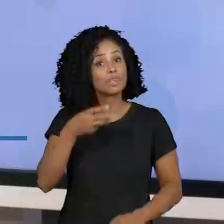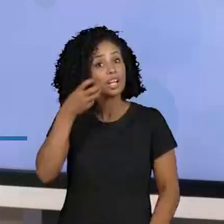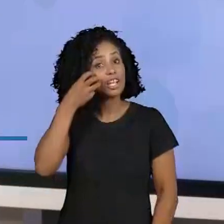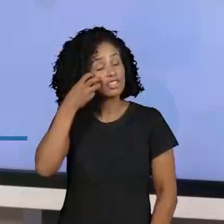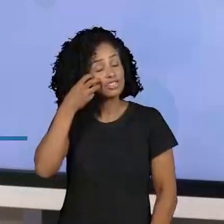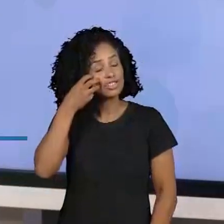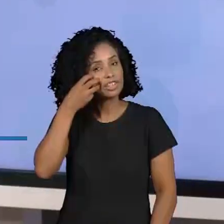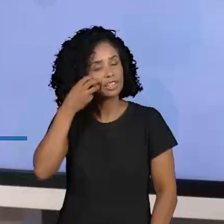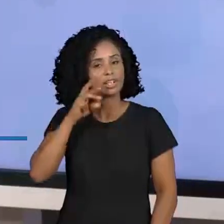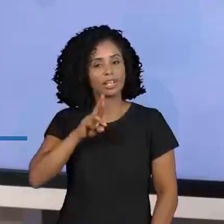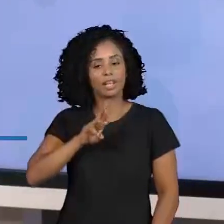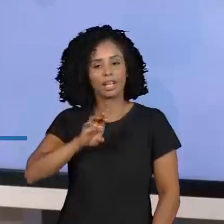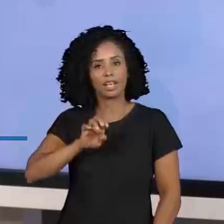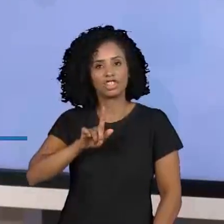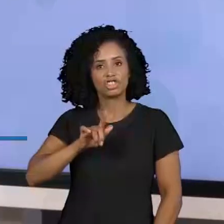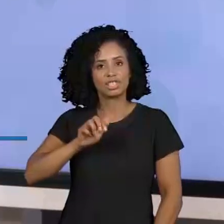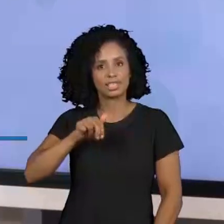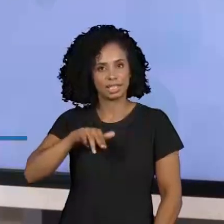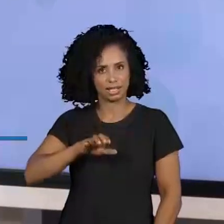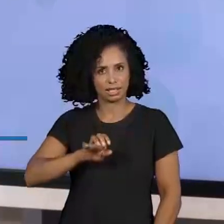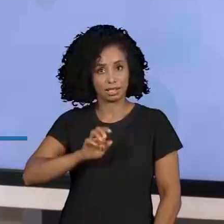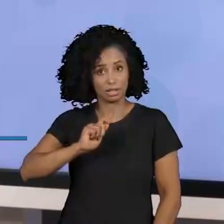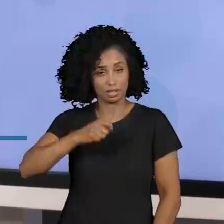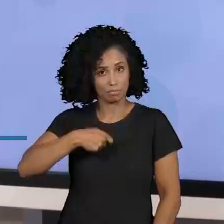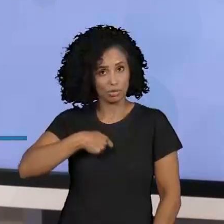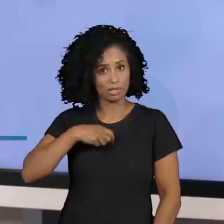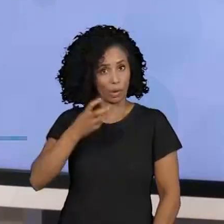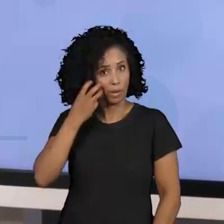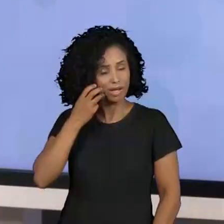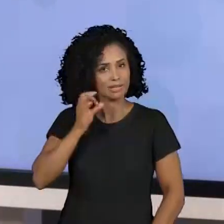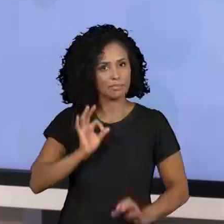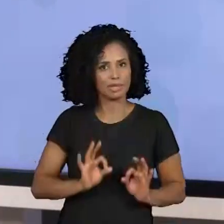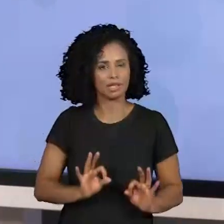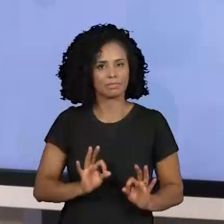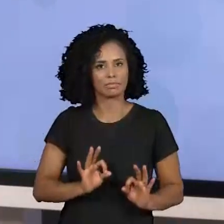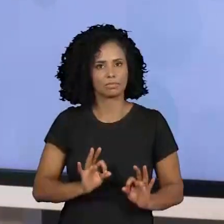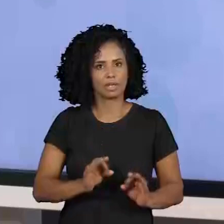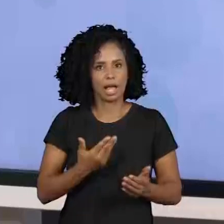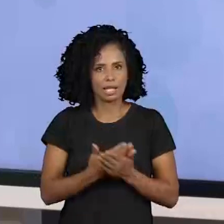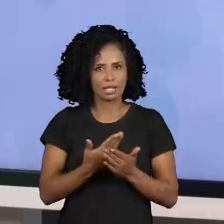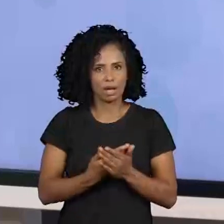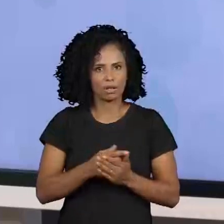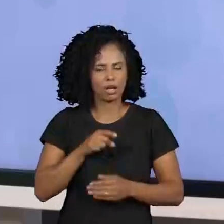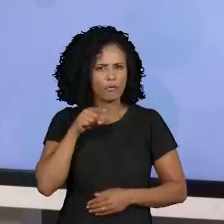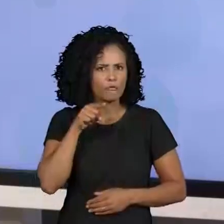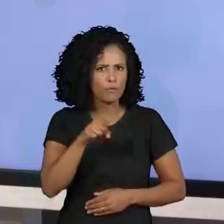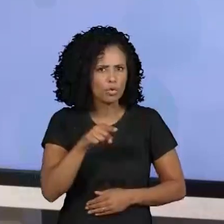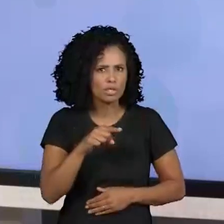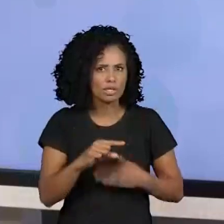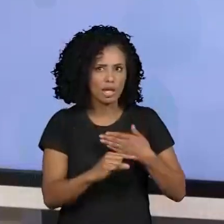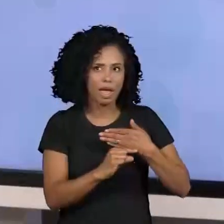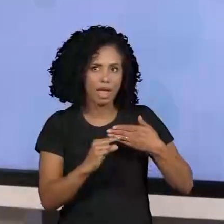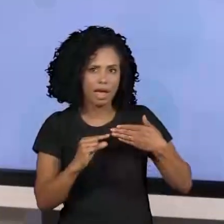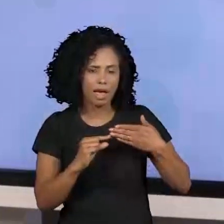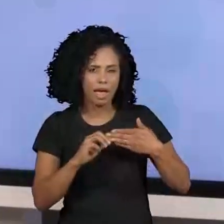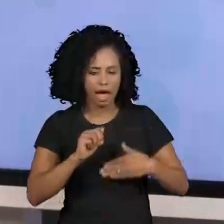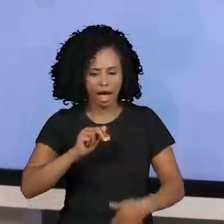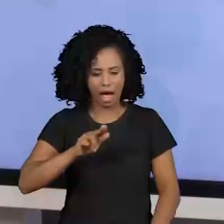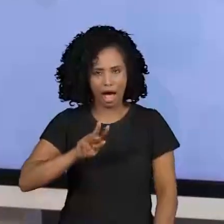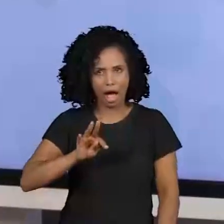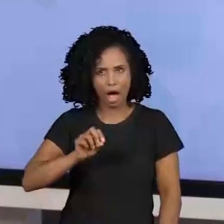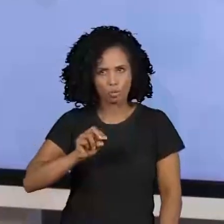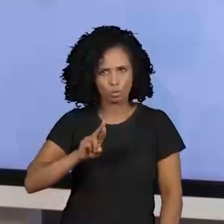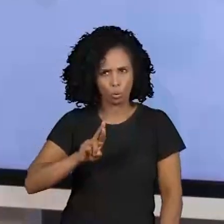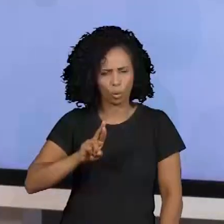Regiane Oliveira e nessa aula vou ser o autor. Por que será? Ah, é isso o